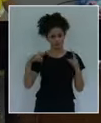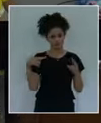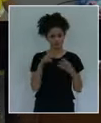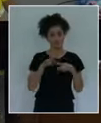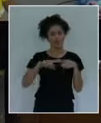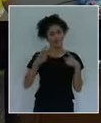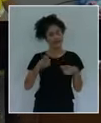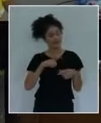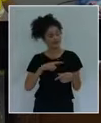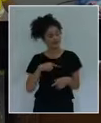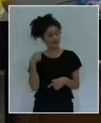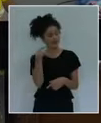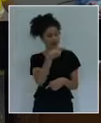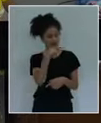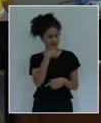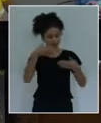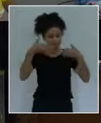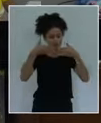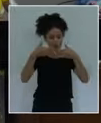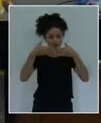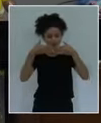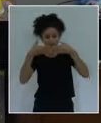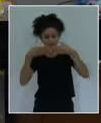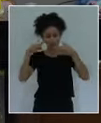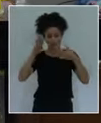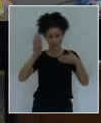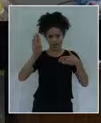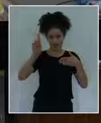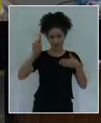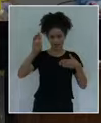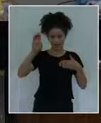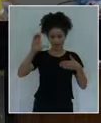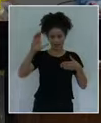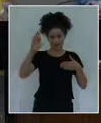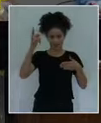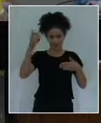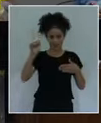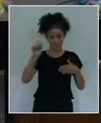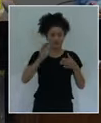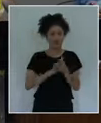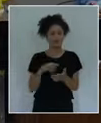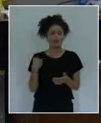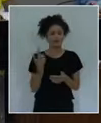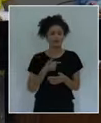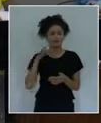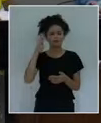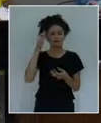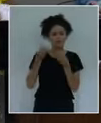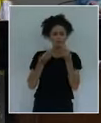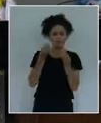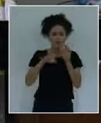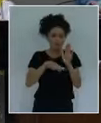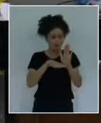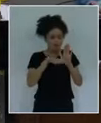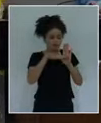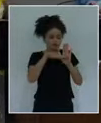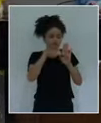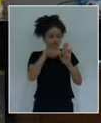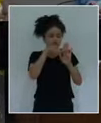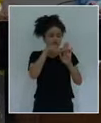Então, a gente tem como ficar sabendo o tanto que está subindo nas cidades do